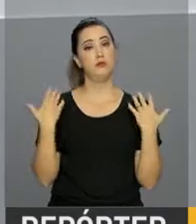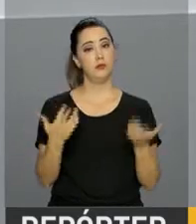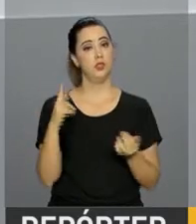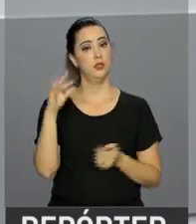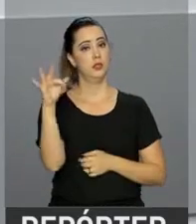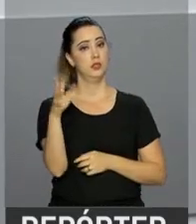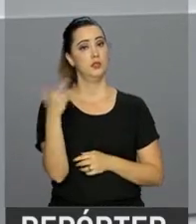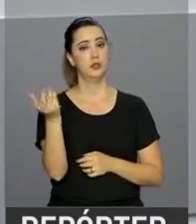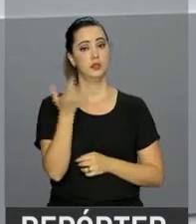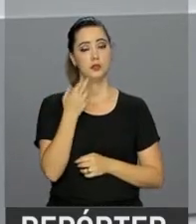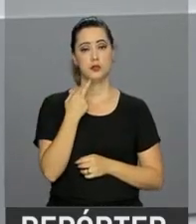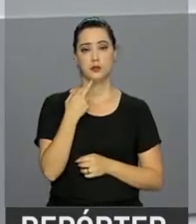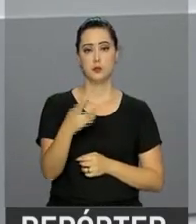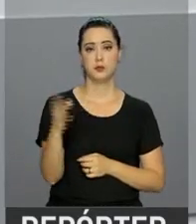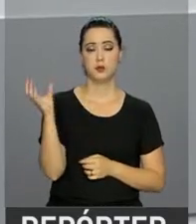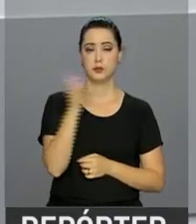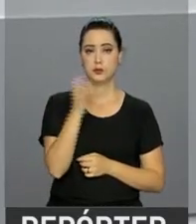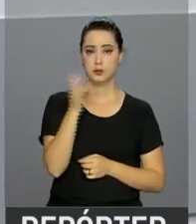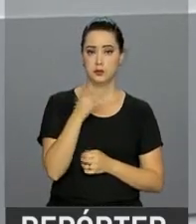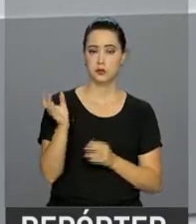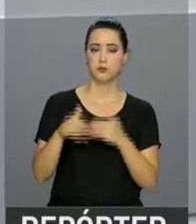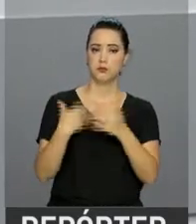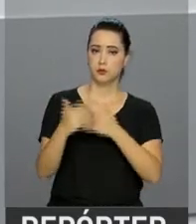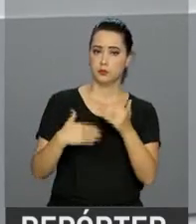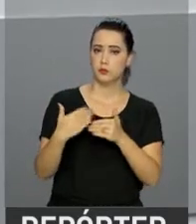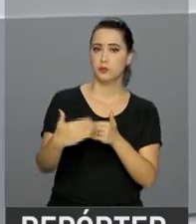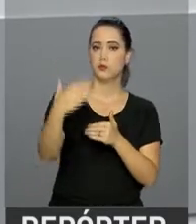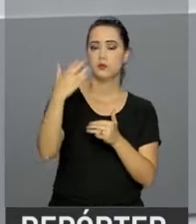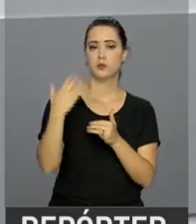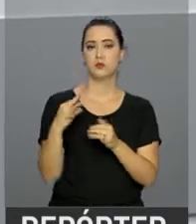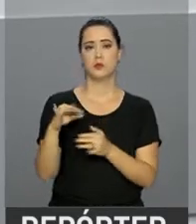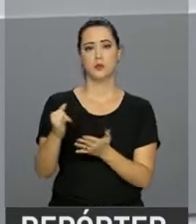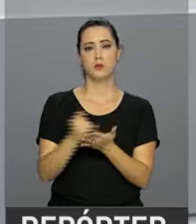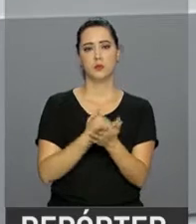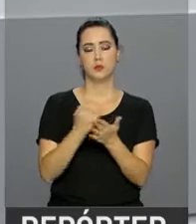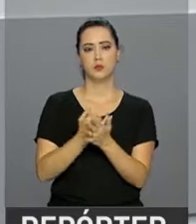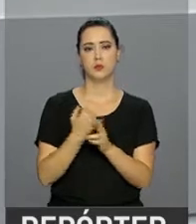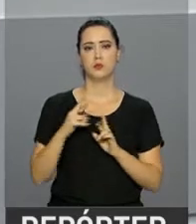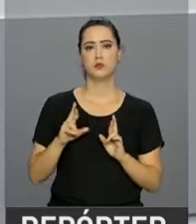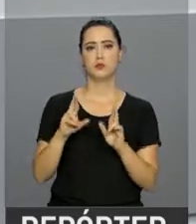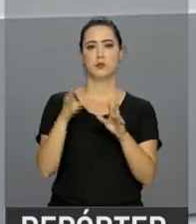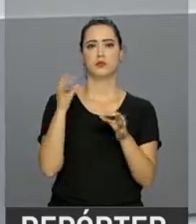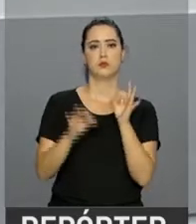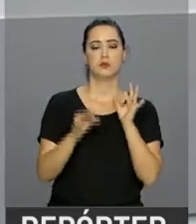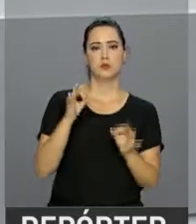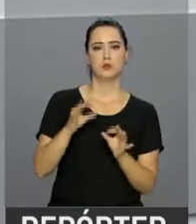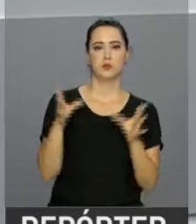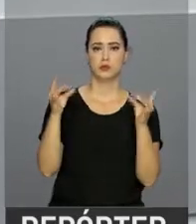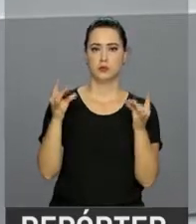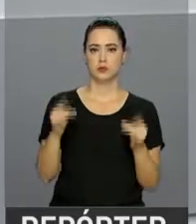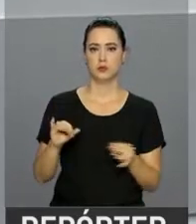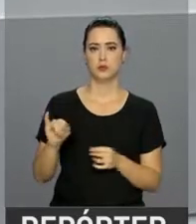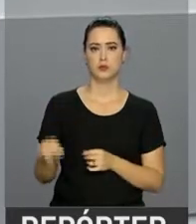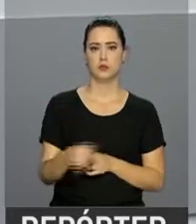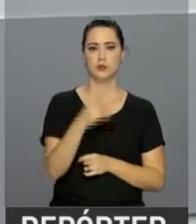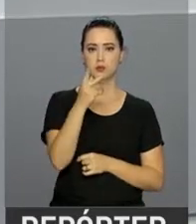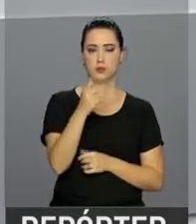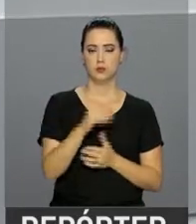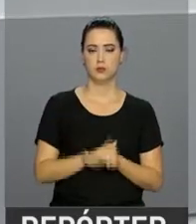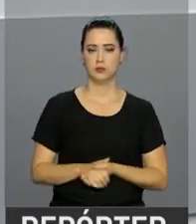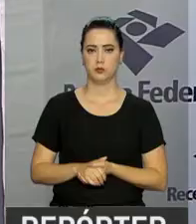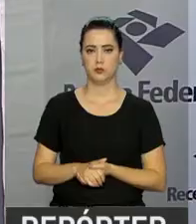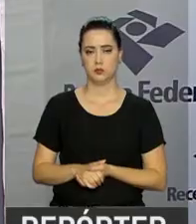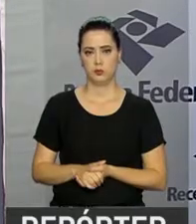testando a solução que deve agilizar o andamento dos processos tributários que estão à espera de julgamento quem tem os detalhes é o repórter joão pedro